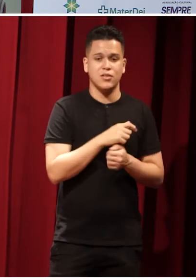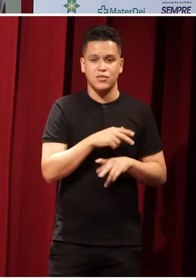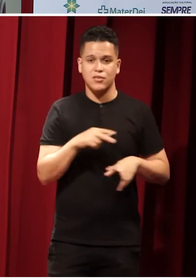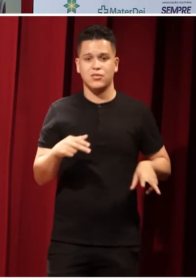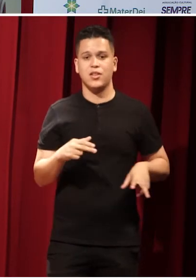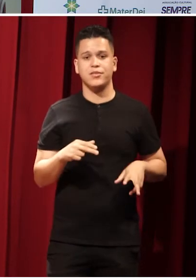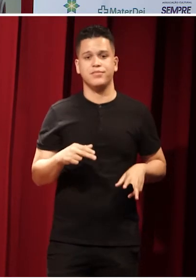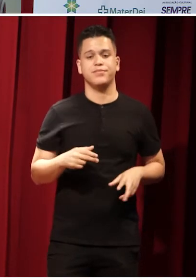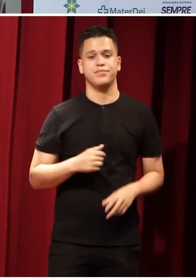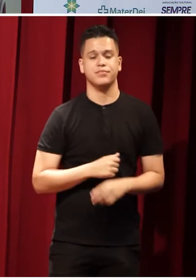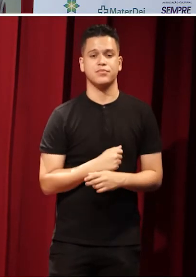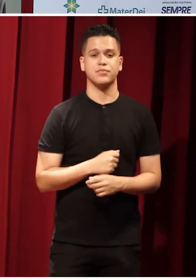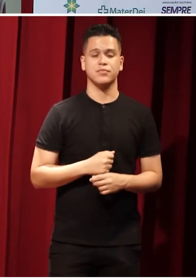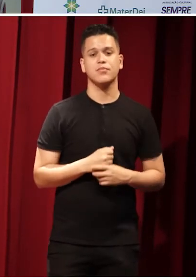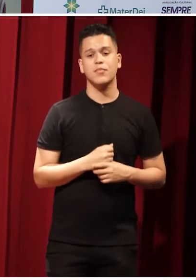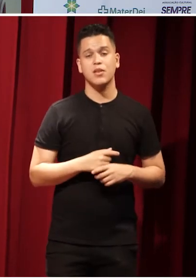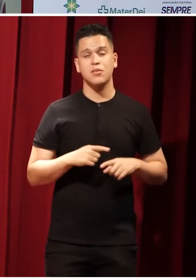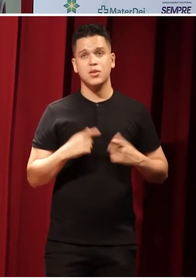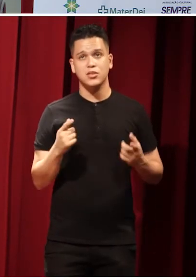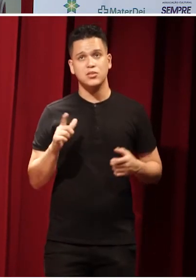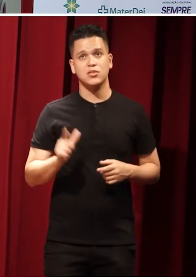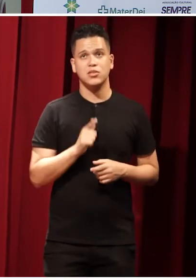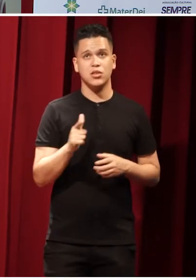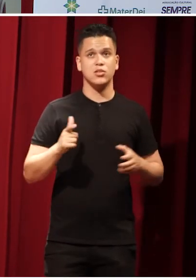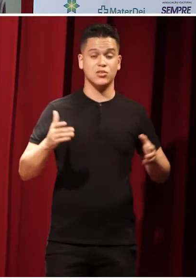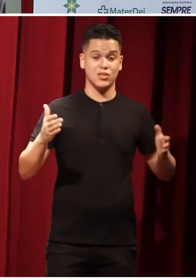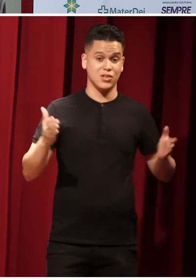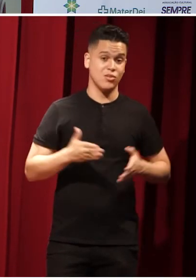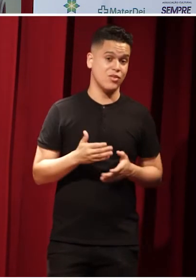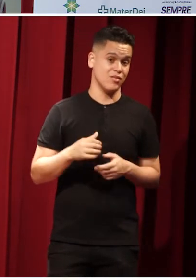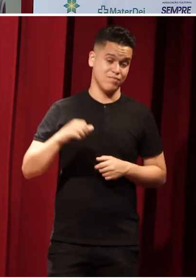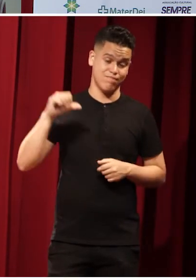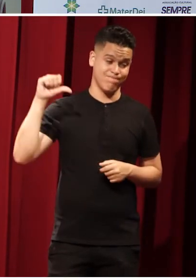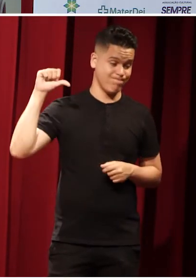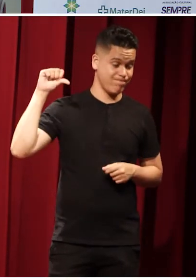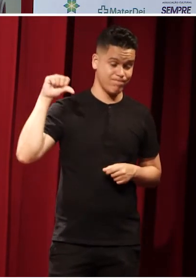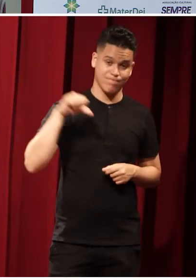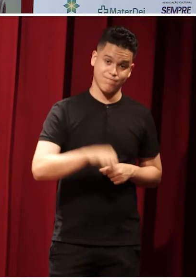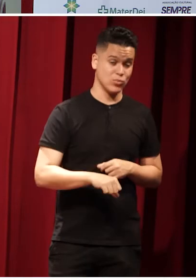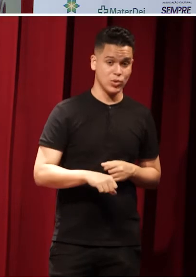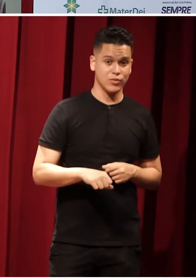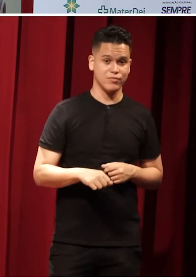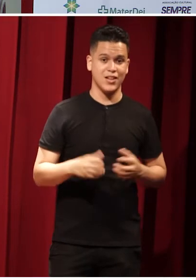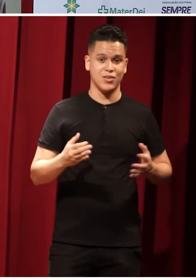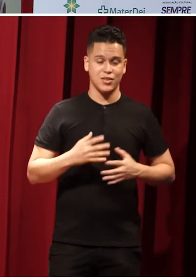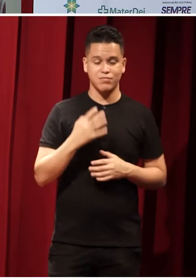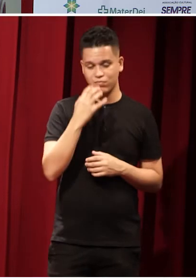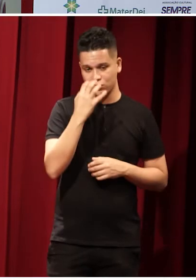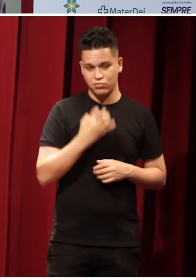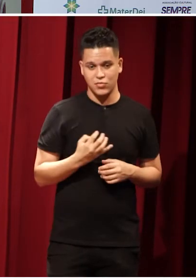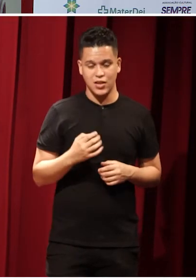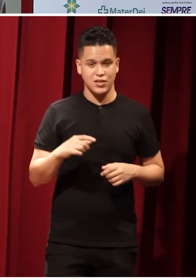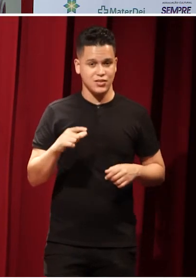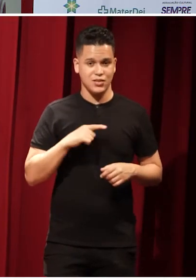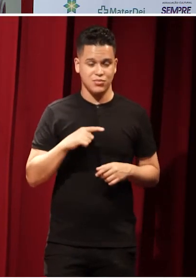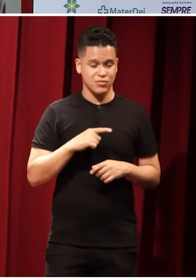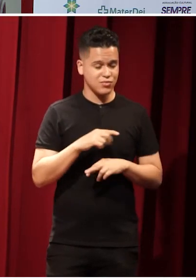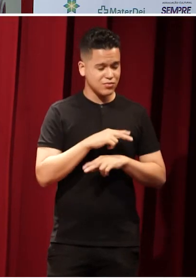etc. Obviamente, agora a situação se complicou muitíssimo, os riscos